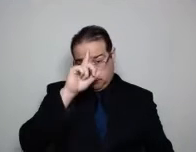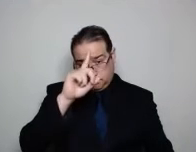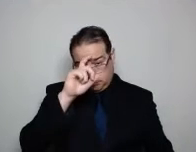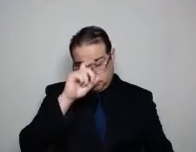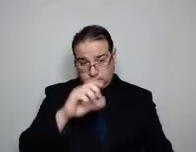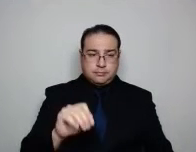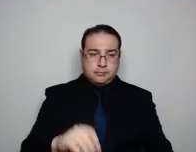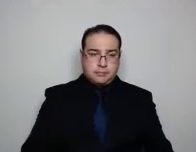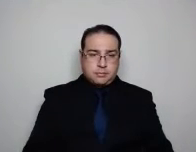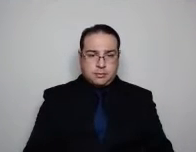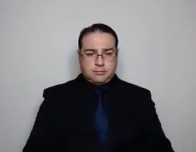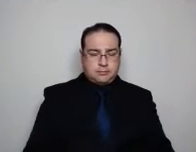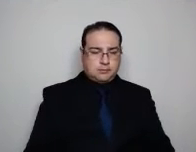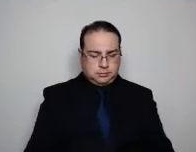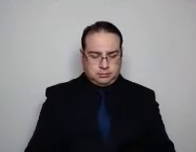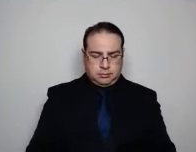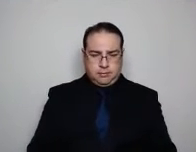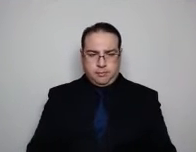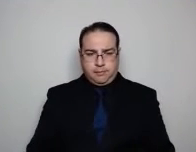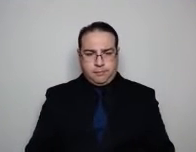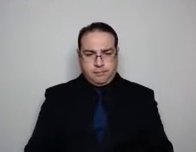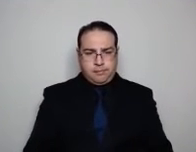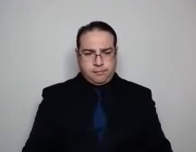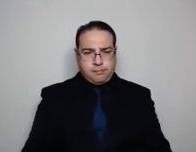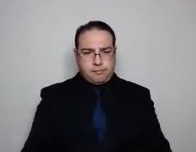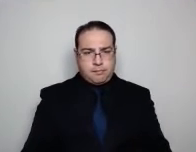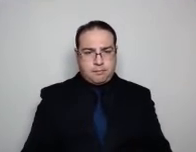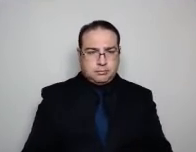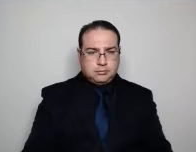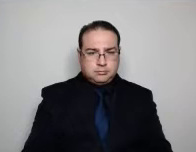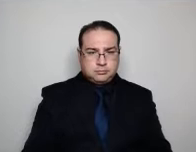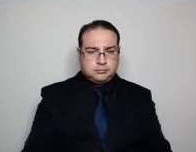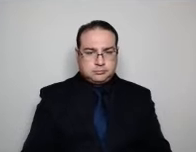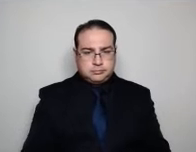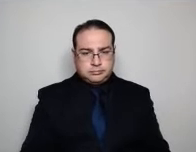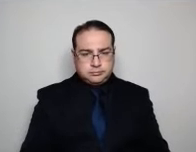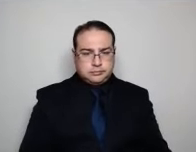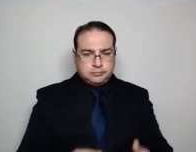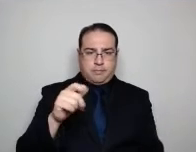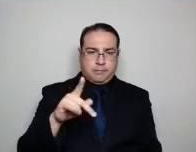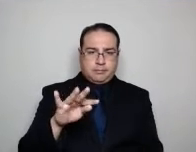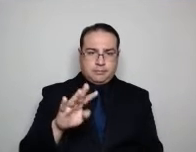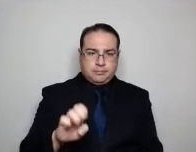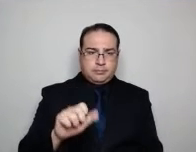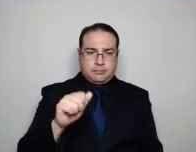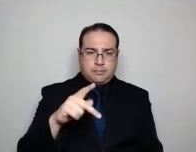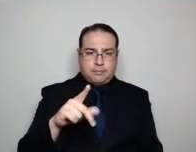Quer apelar? Isso. É apelante e apelado, porque a Mas pode fazer defesa. Pode fazer a defesa.